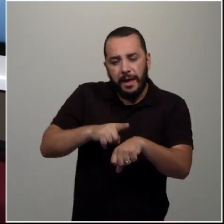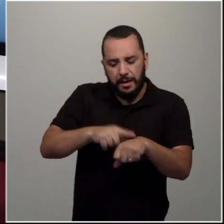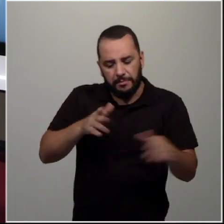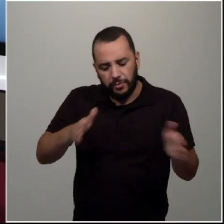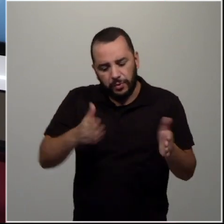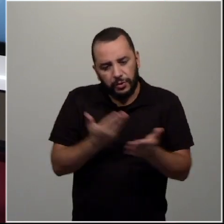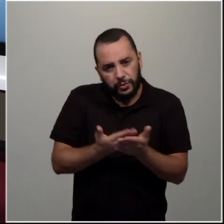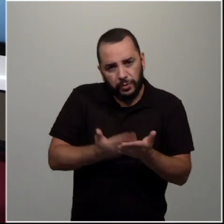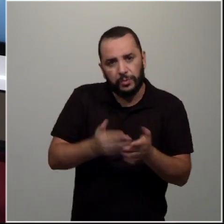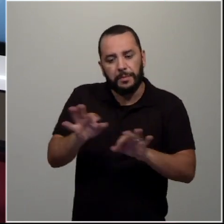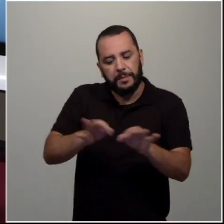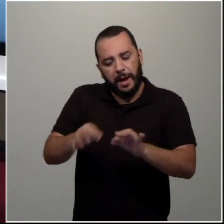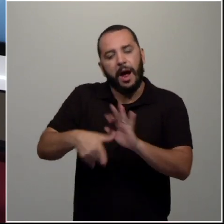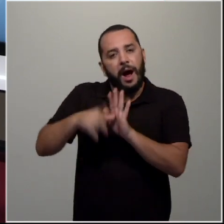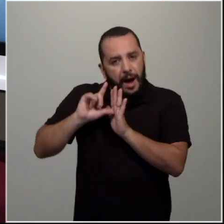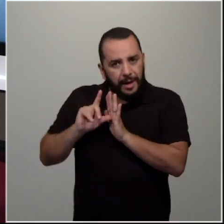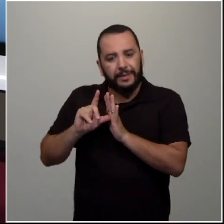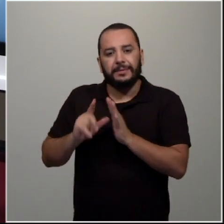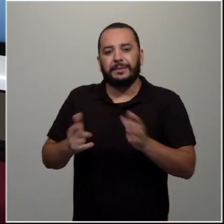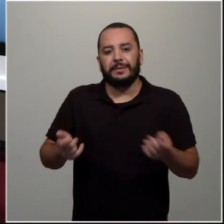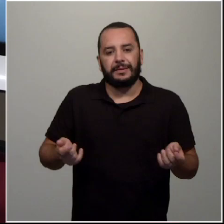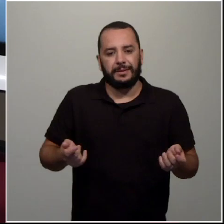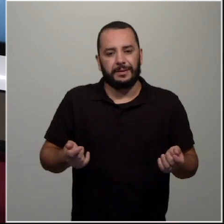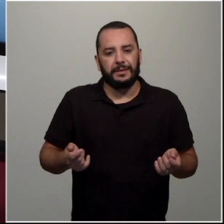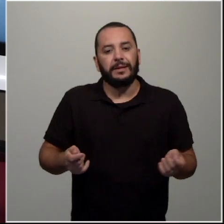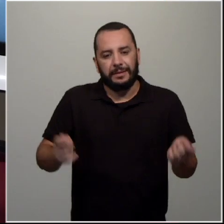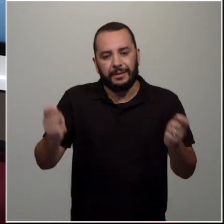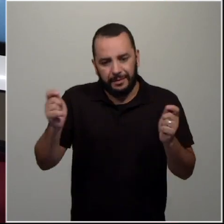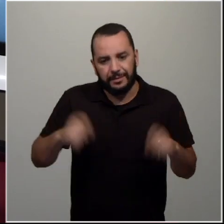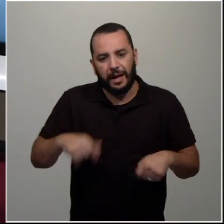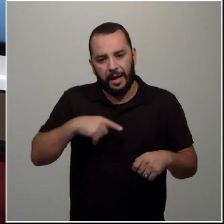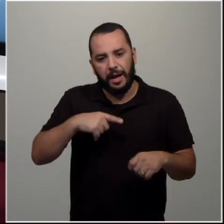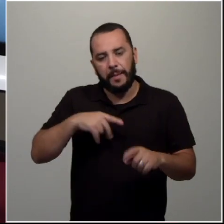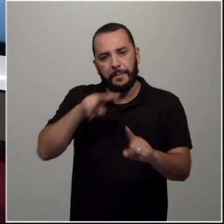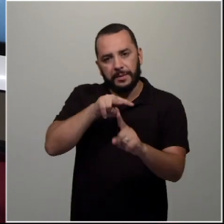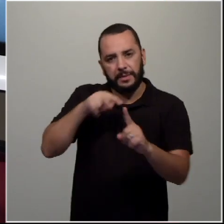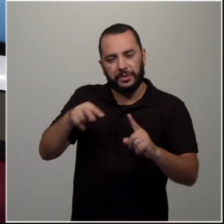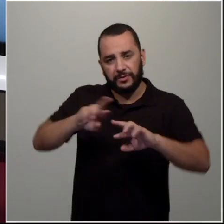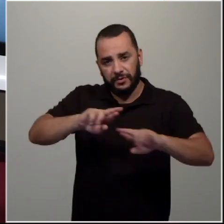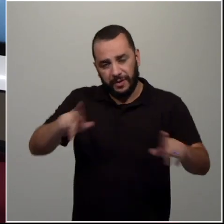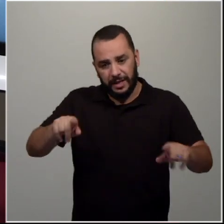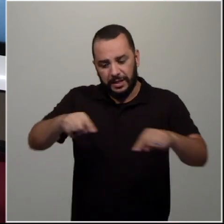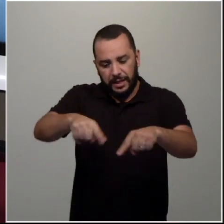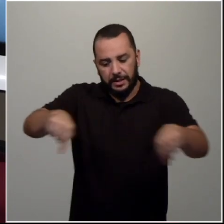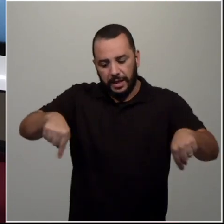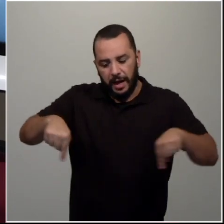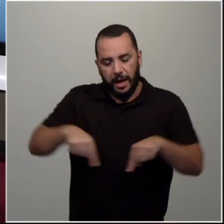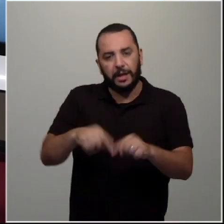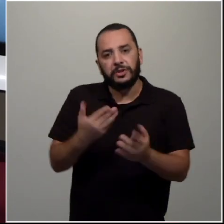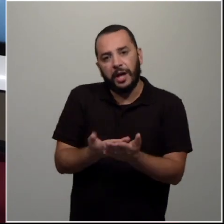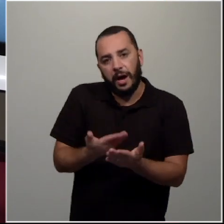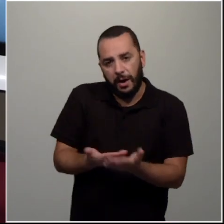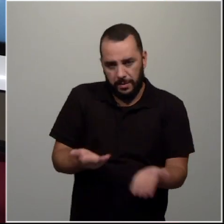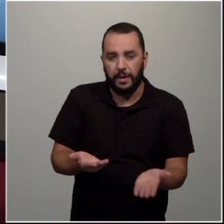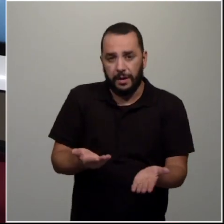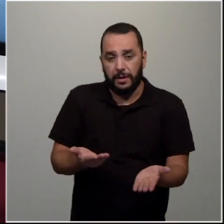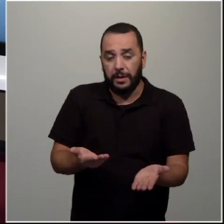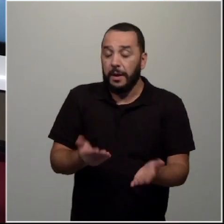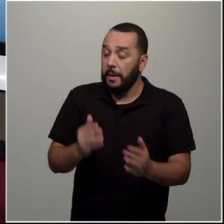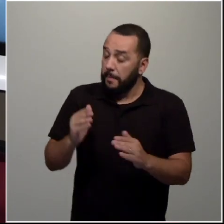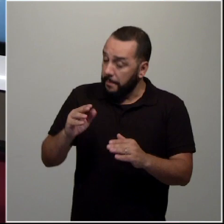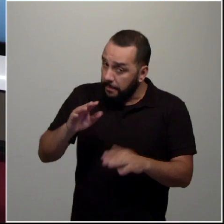demandam preparação mas que faz leva uma outra abordagem para a sala de aula é mostra o aluno que a matemática é uma construção histórica